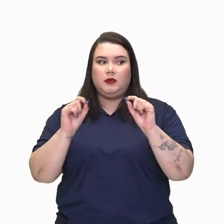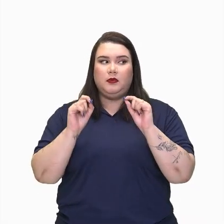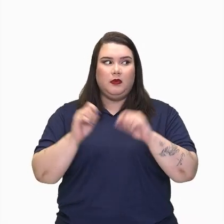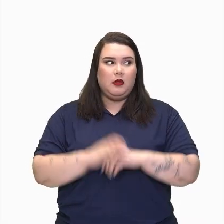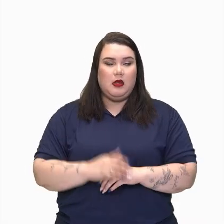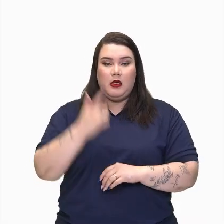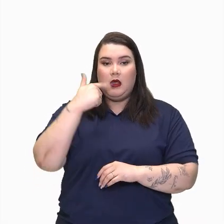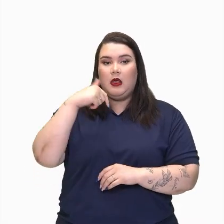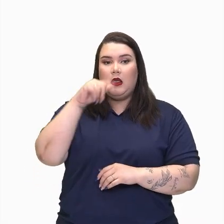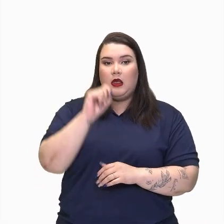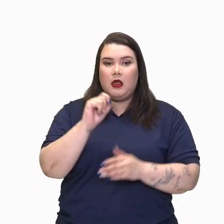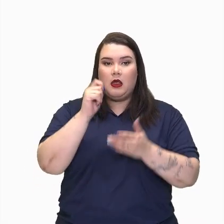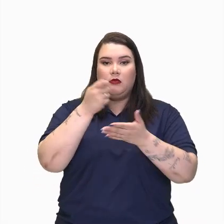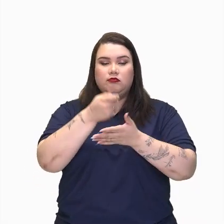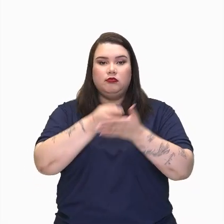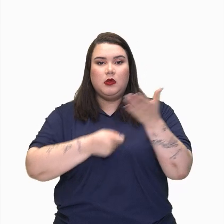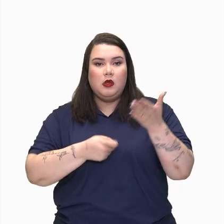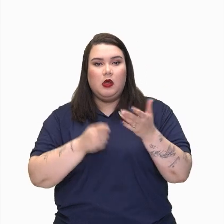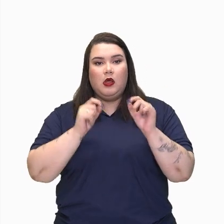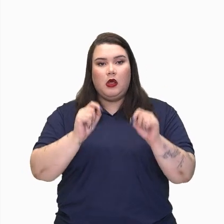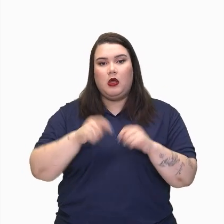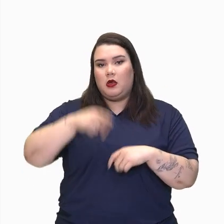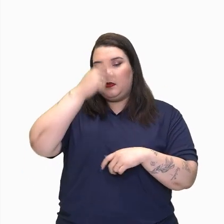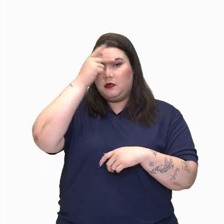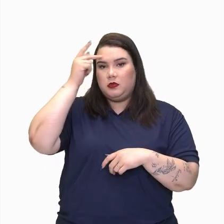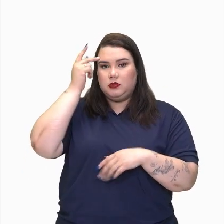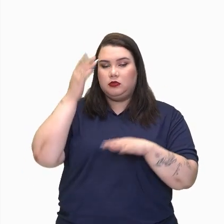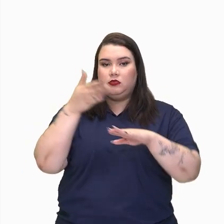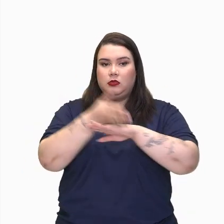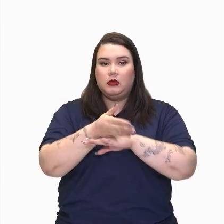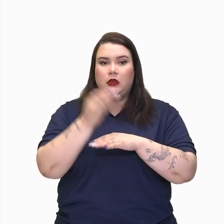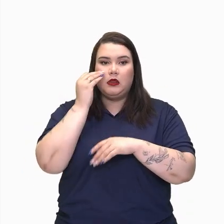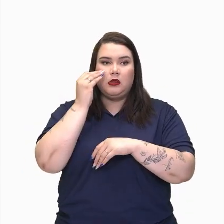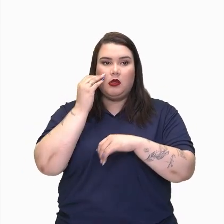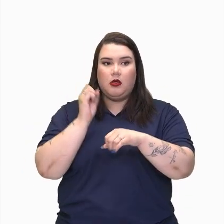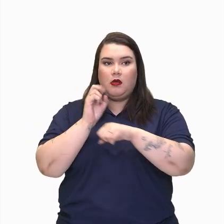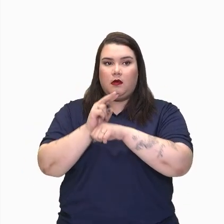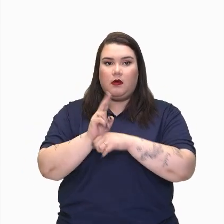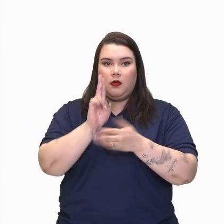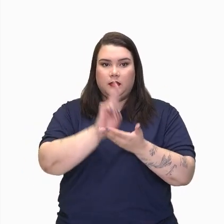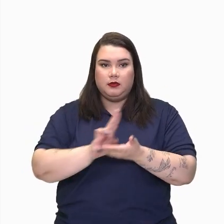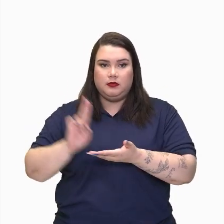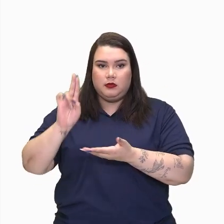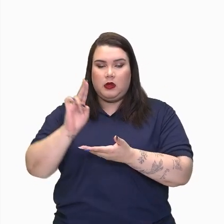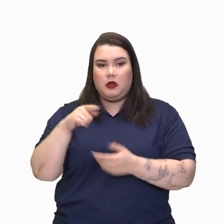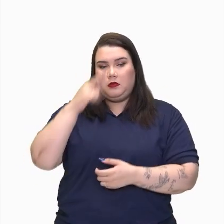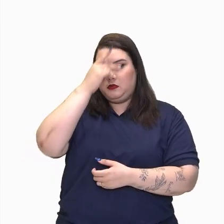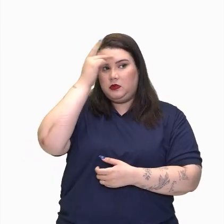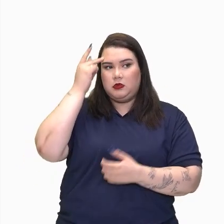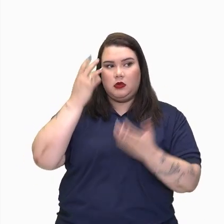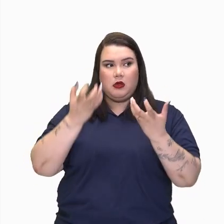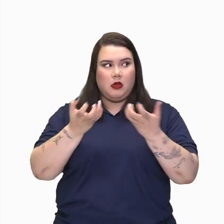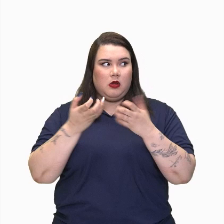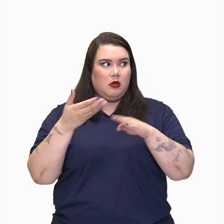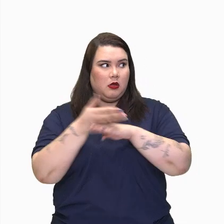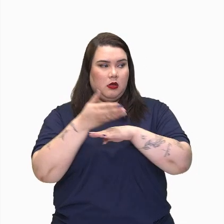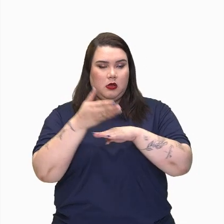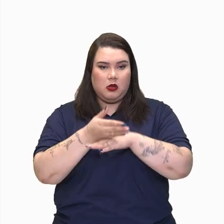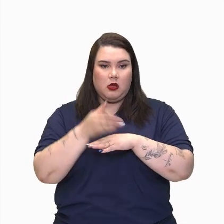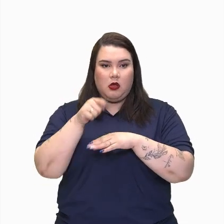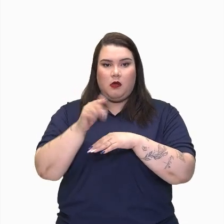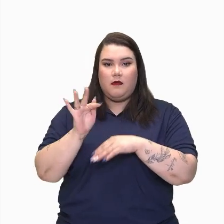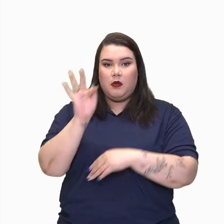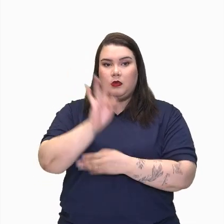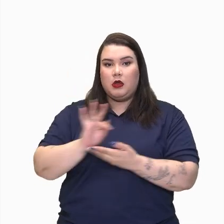escreveu candidatos a uma vaga em uma universidade? São candidatos que desejam entrar em uma universidade, então estão ali prestando